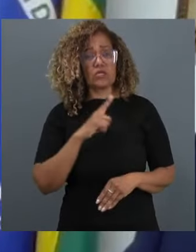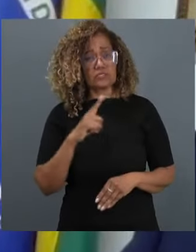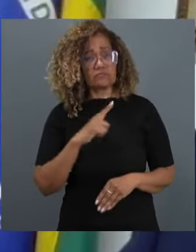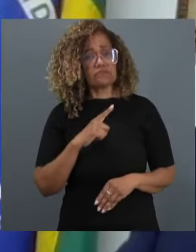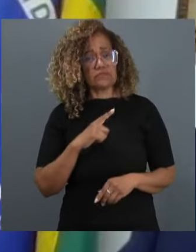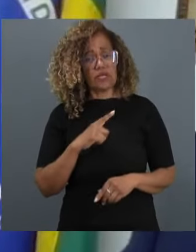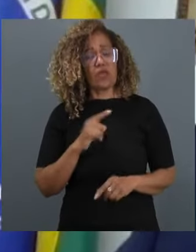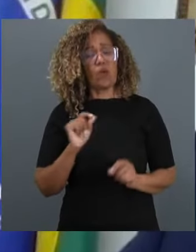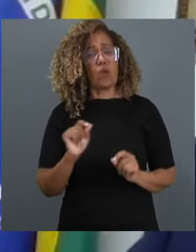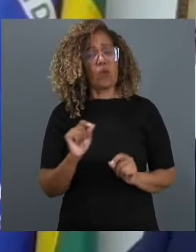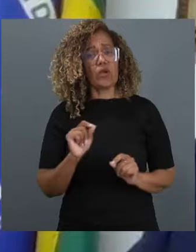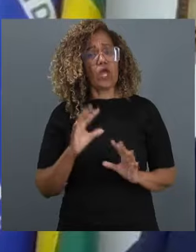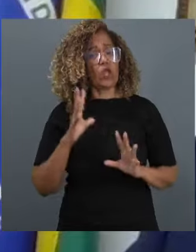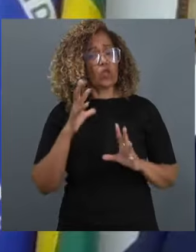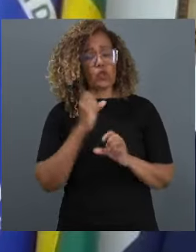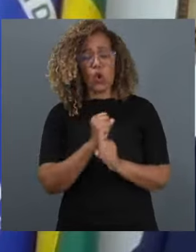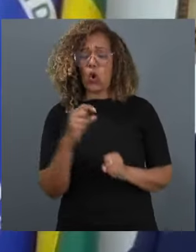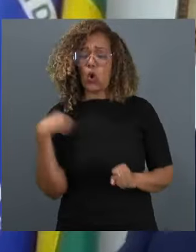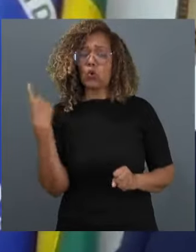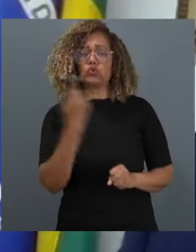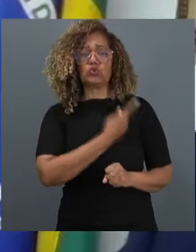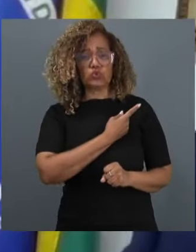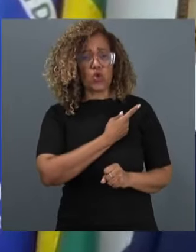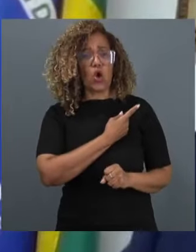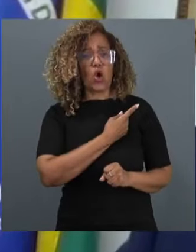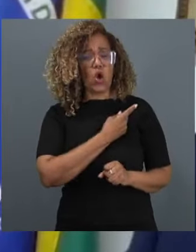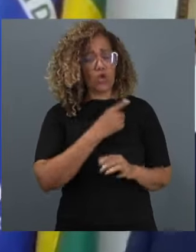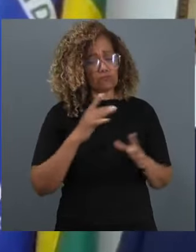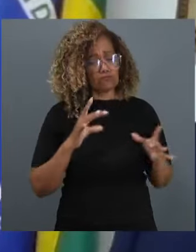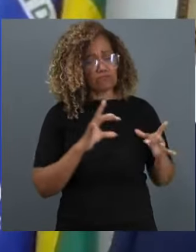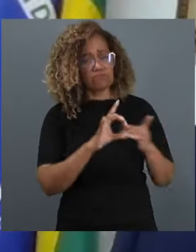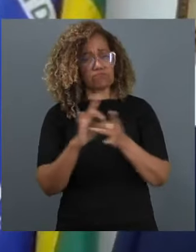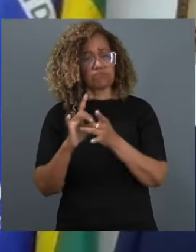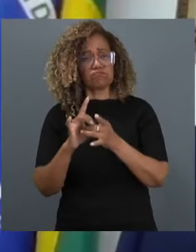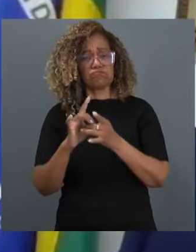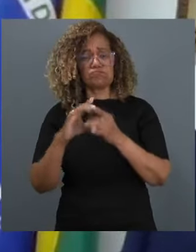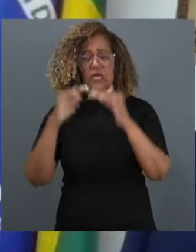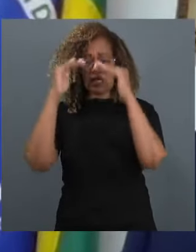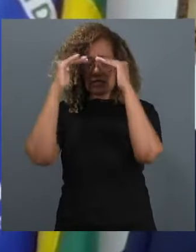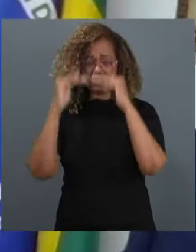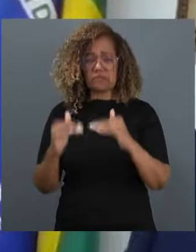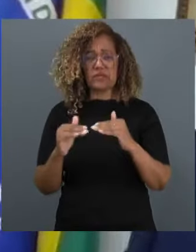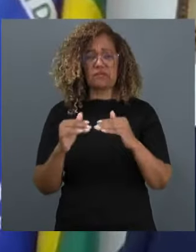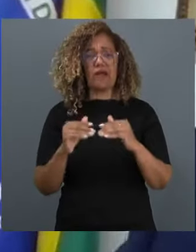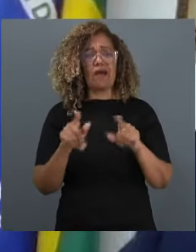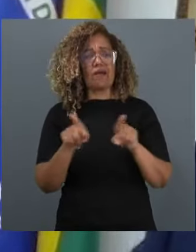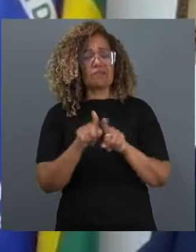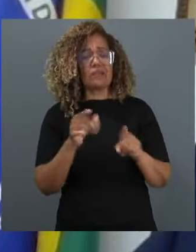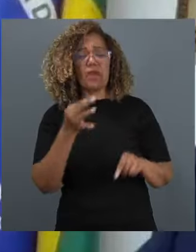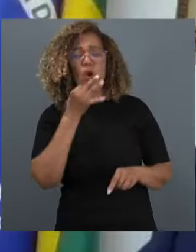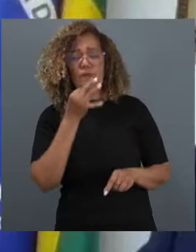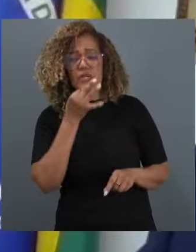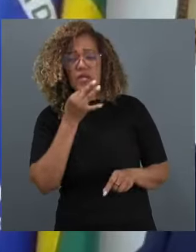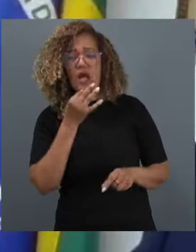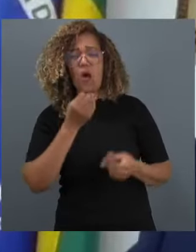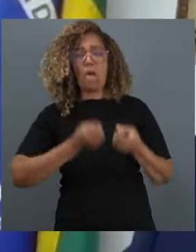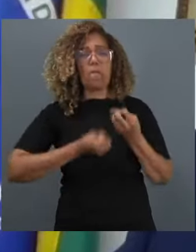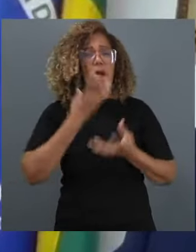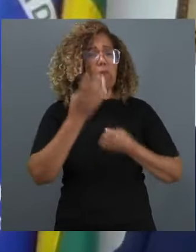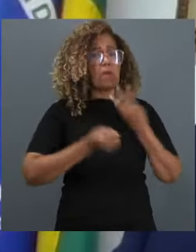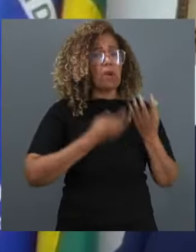senso e todos nós, por unanimidade, em respeito à liberdade de expressão e à livre opinião da nossa